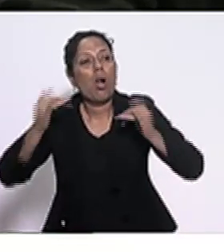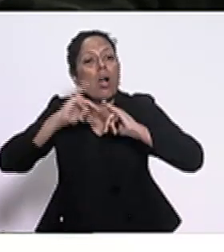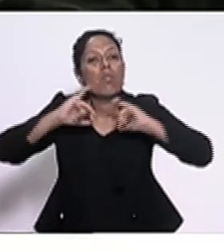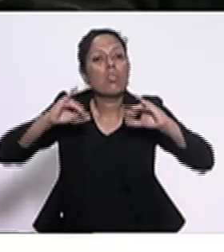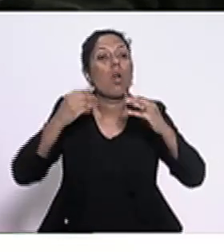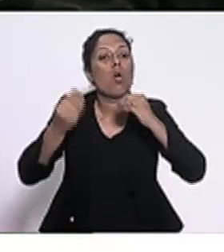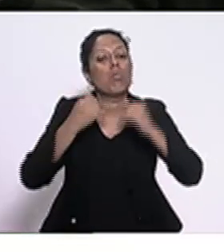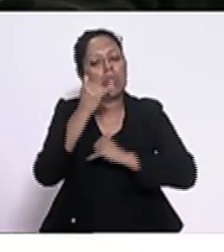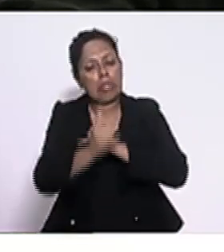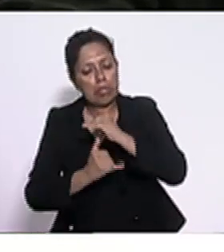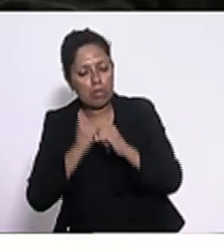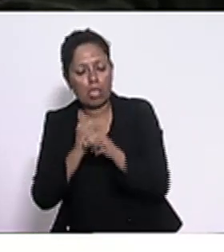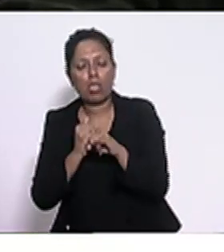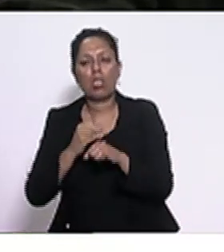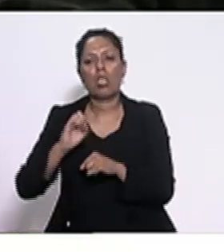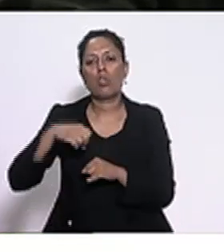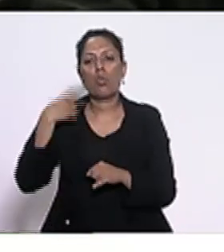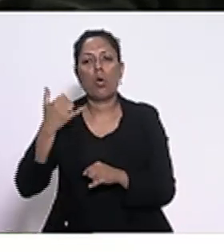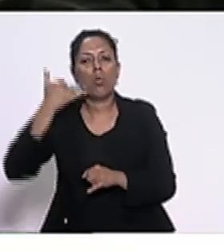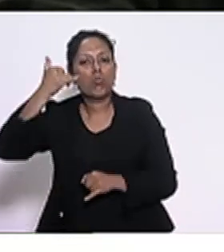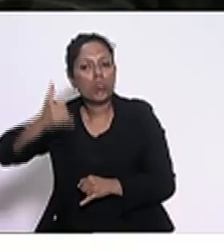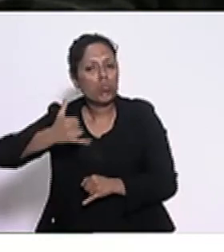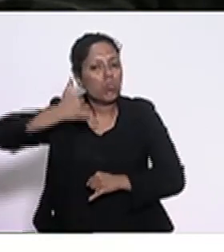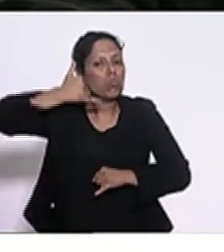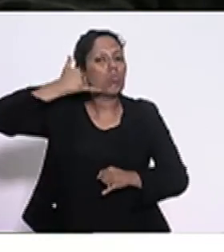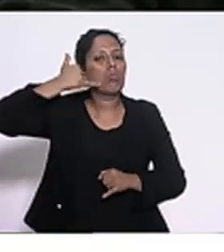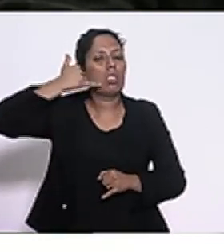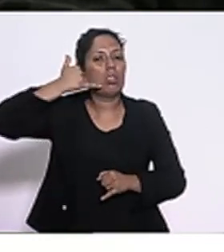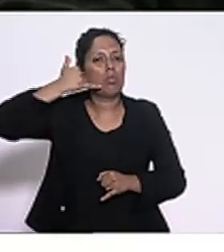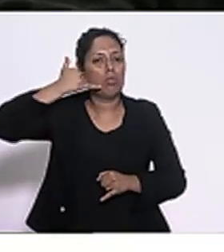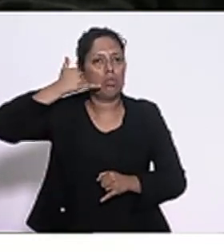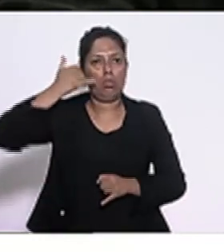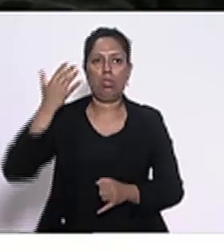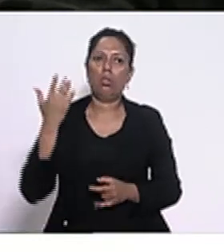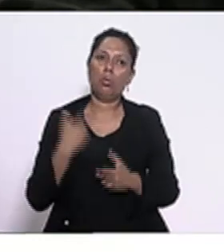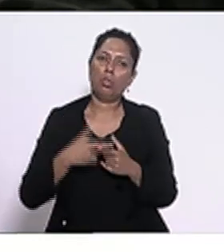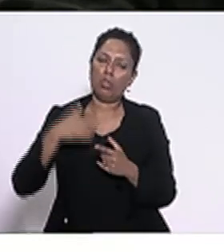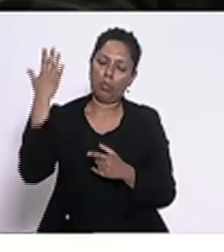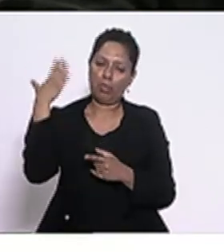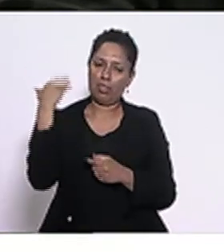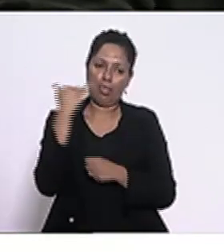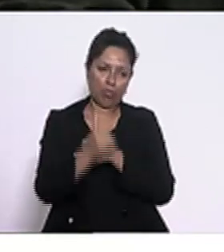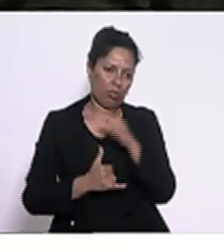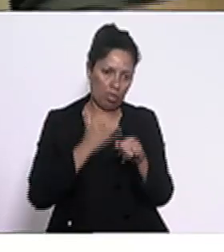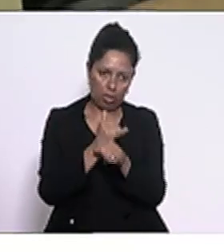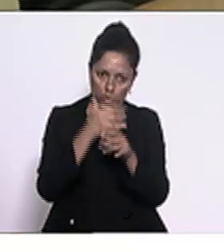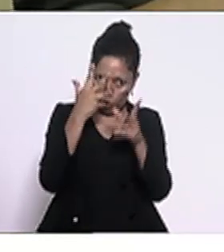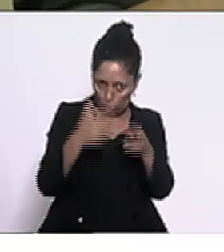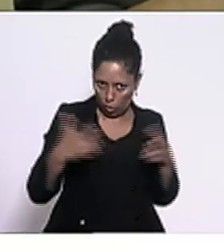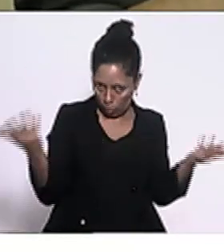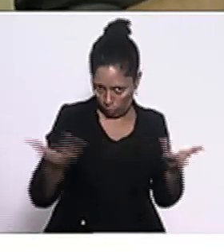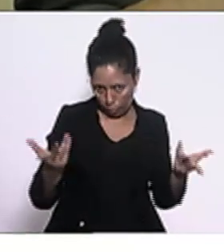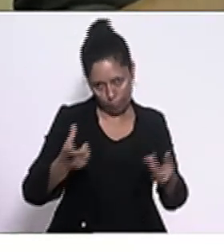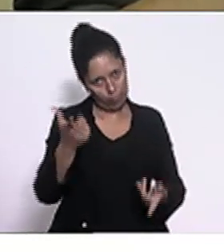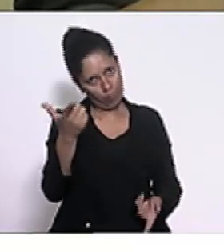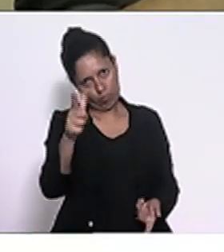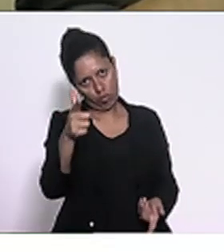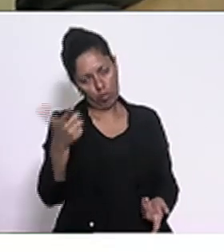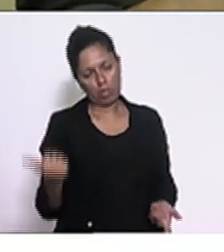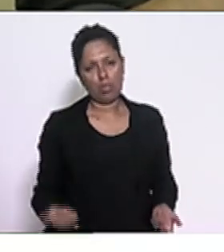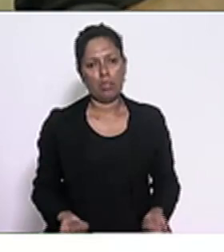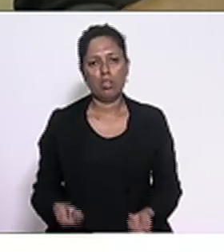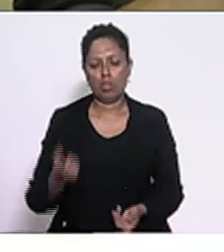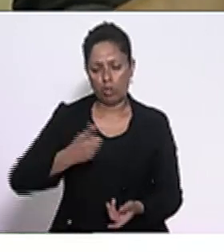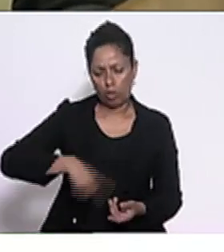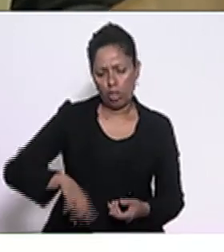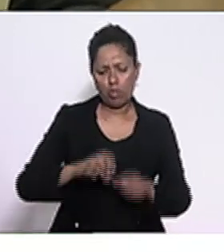internet. Internet, em 99, não era tudo isso que tem hoje, né? E o sistema foi feito,